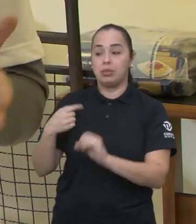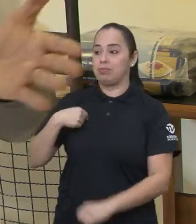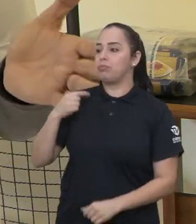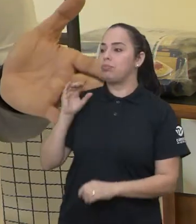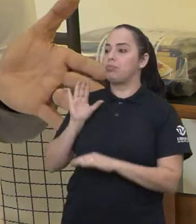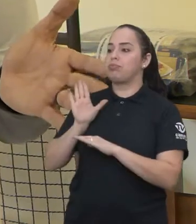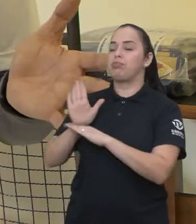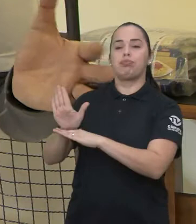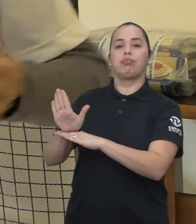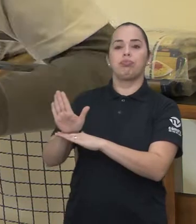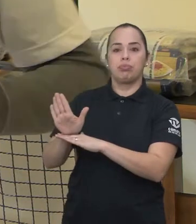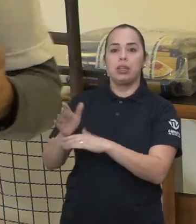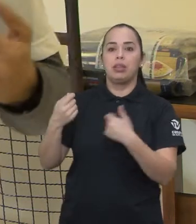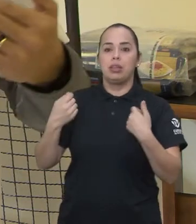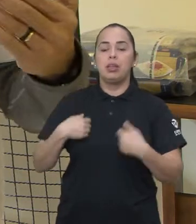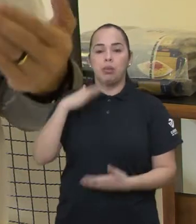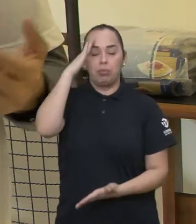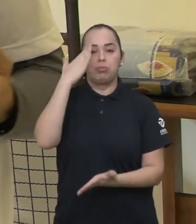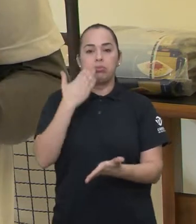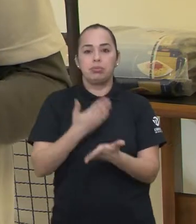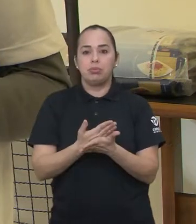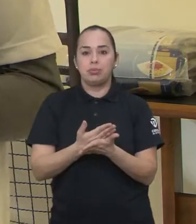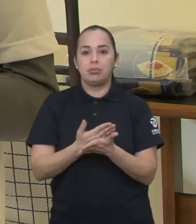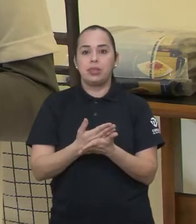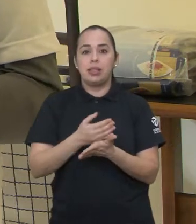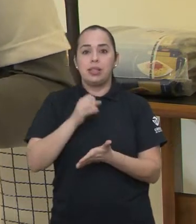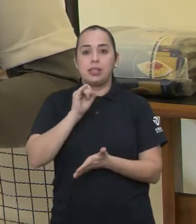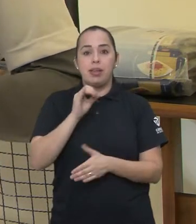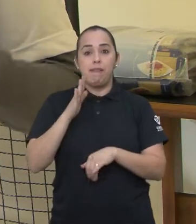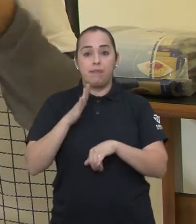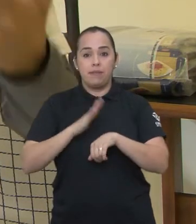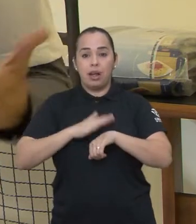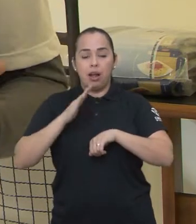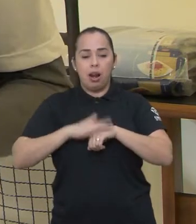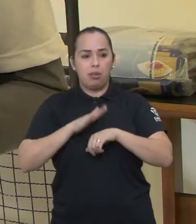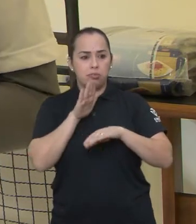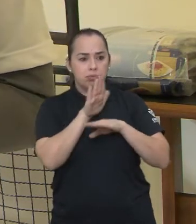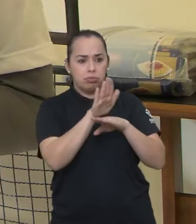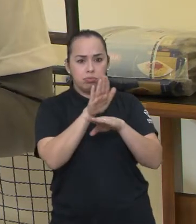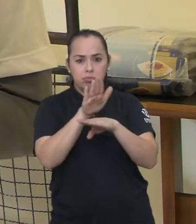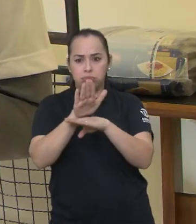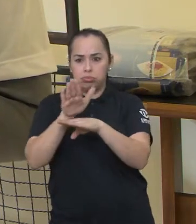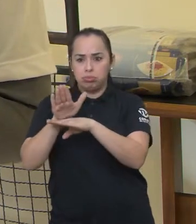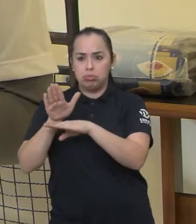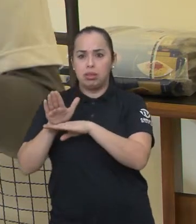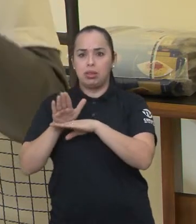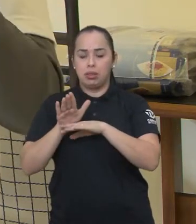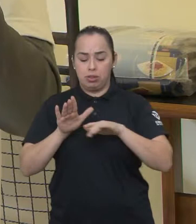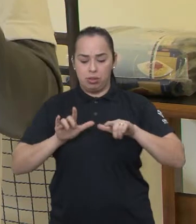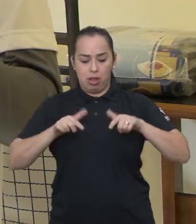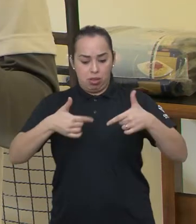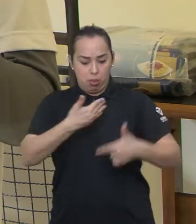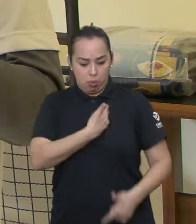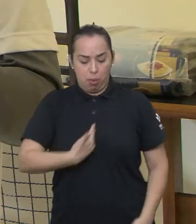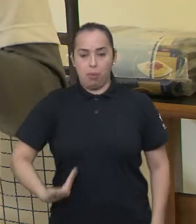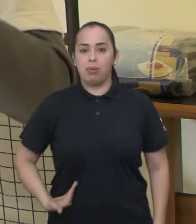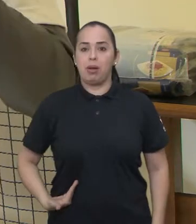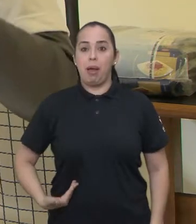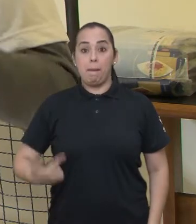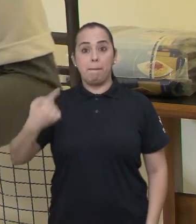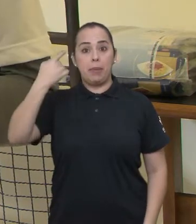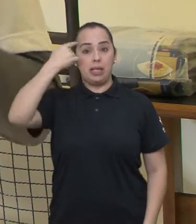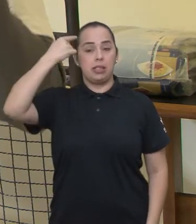temos que pensar dessa forma então eu acredito que quando a gente fala em ajudar a em tempo de política